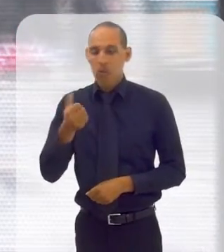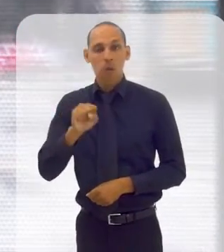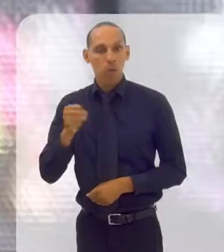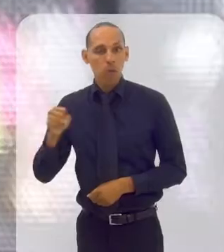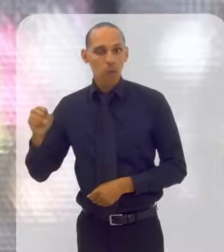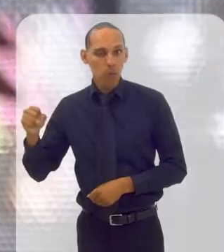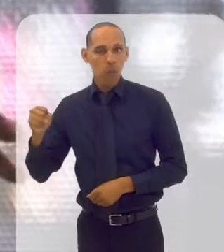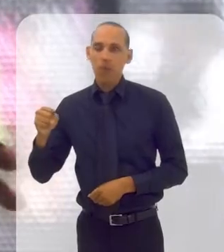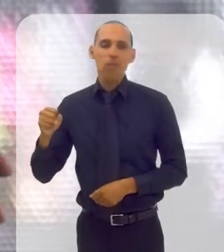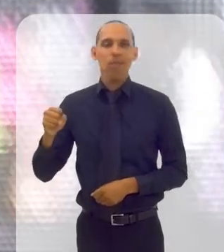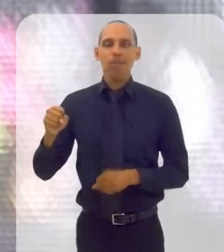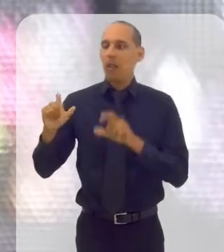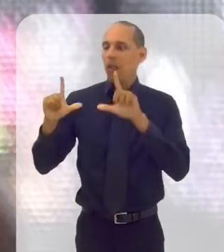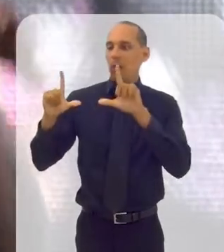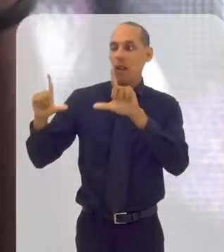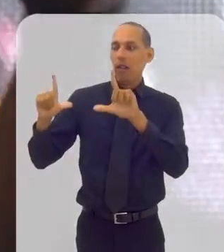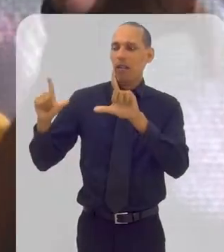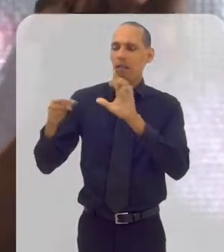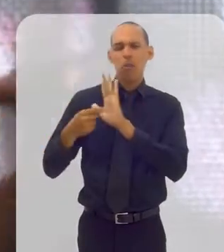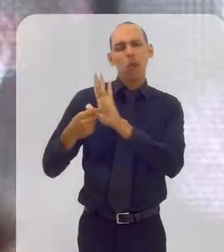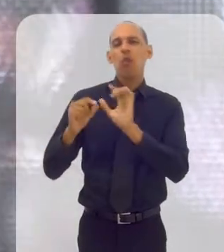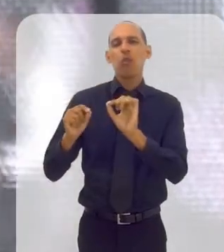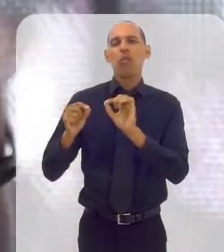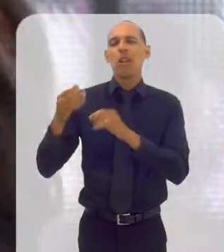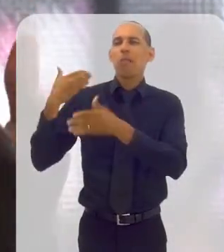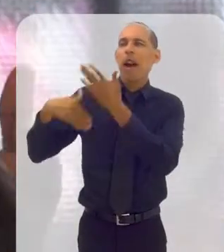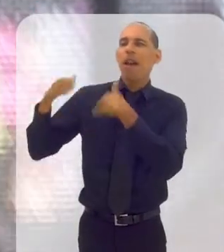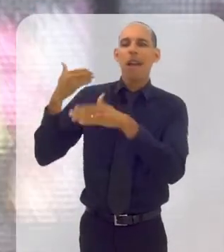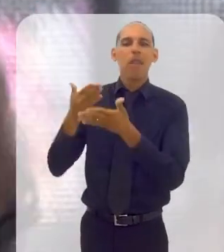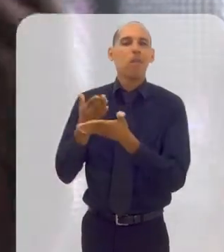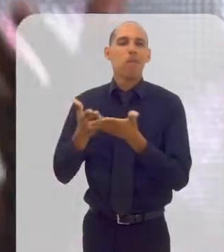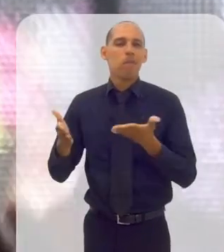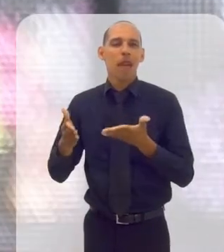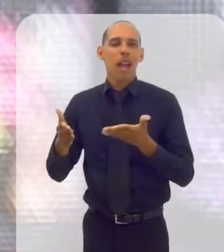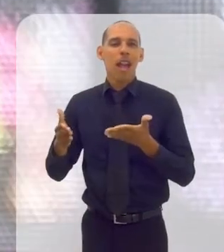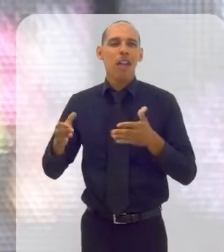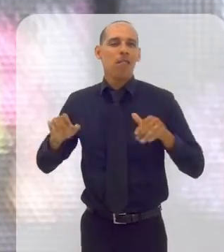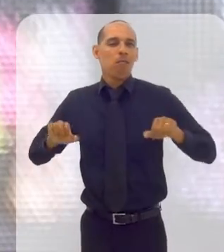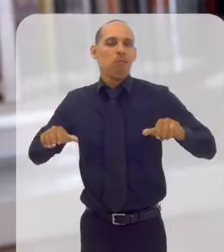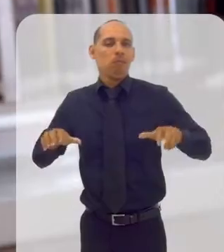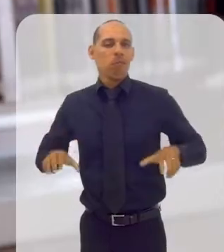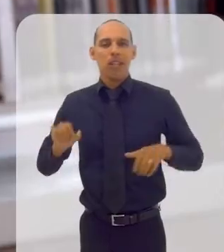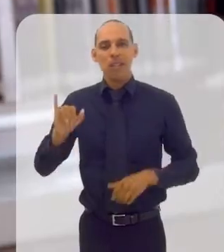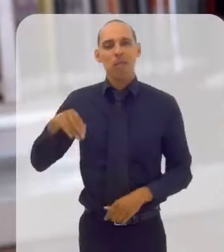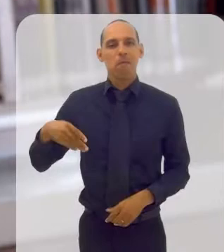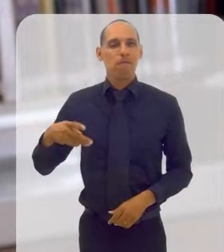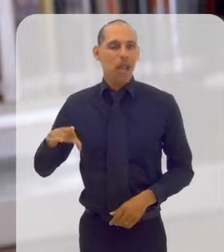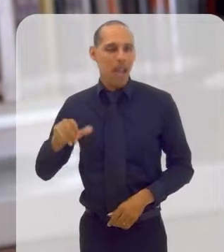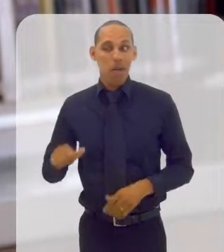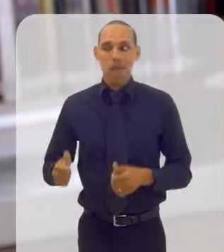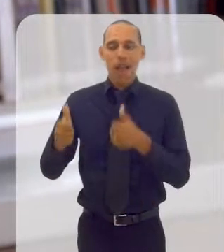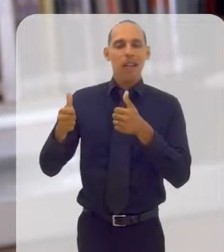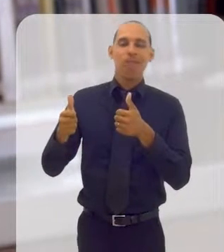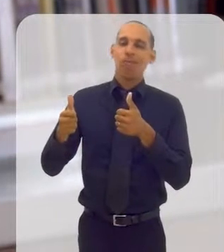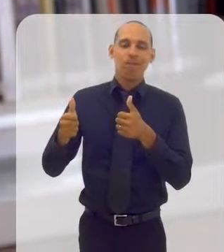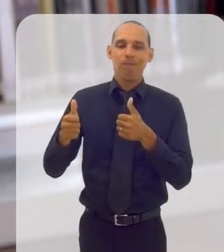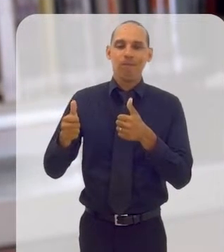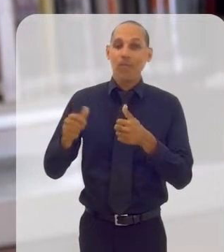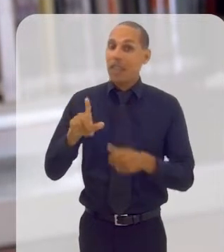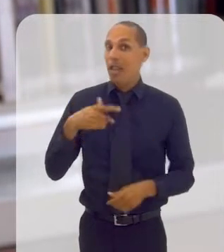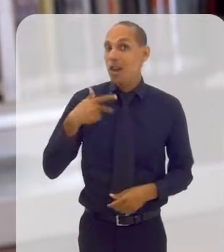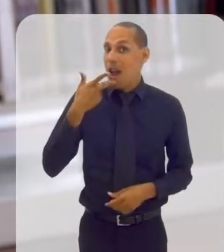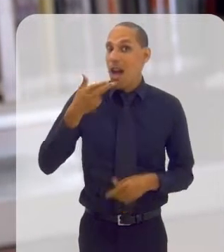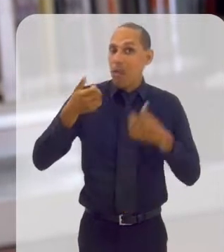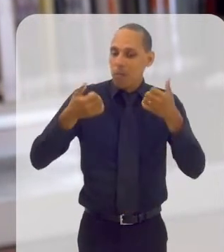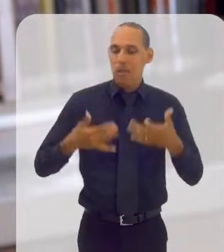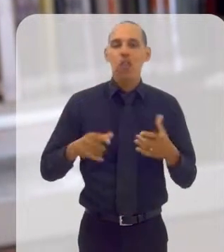1888, mas aquele quadro ele tenta remeter a algo, algum apogeu que ficou perdido no caminho. Então, eu cito esse